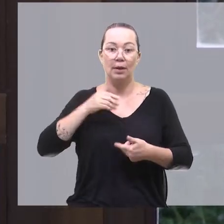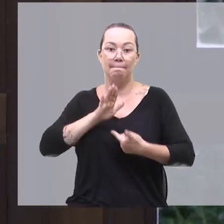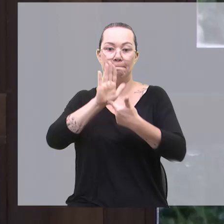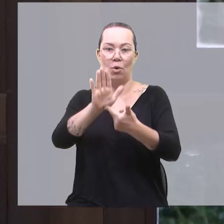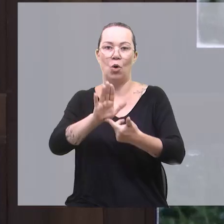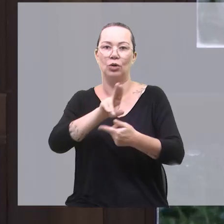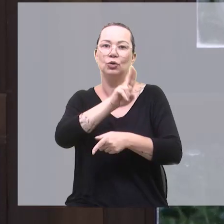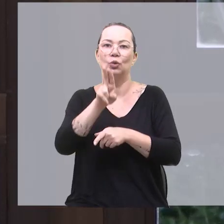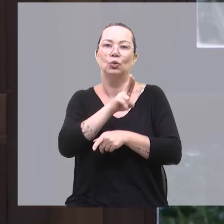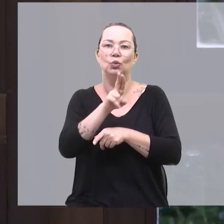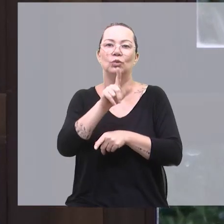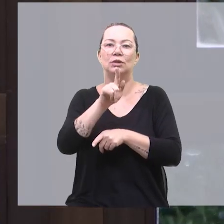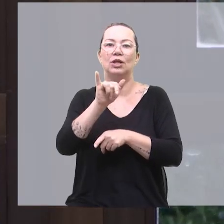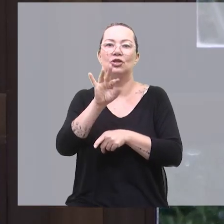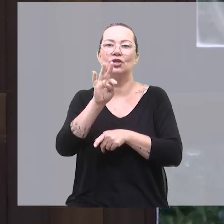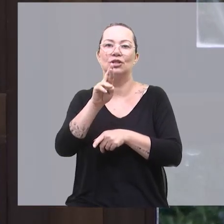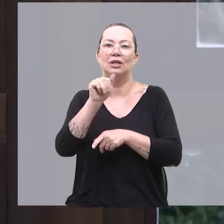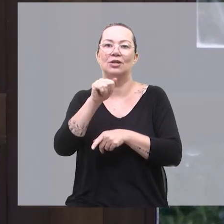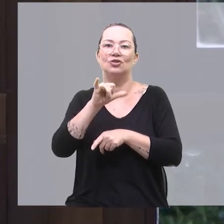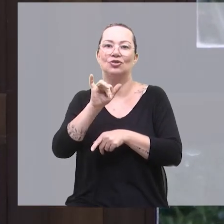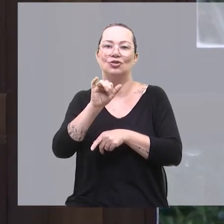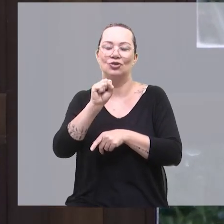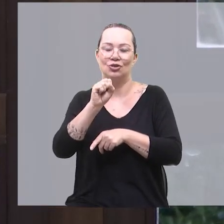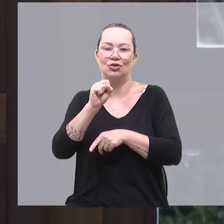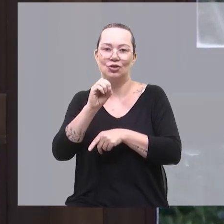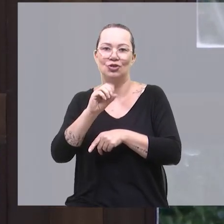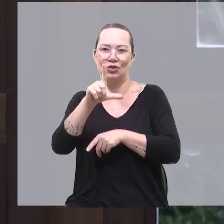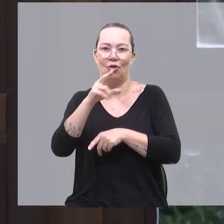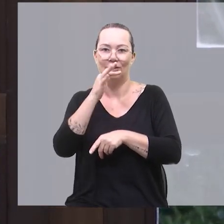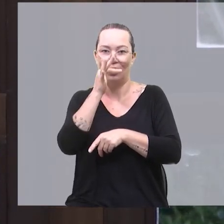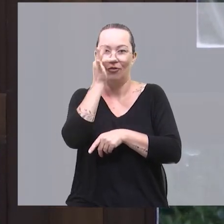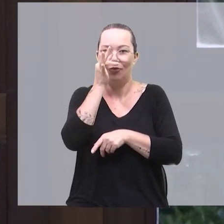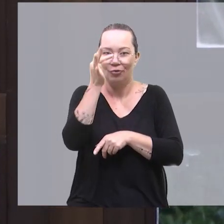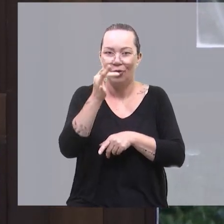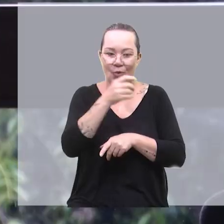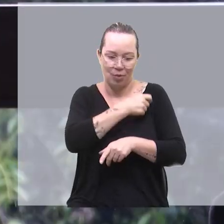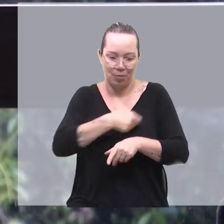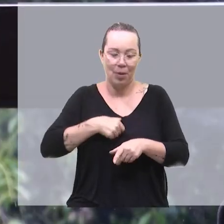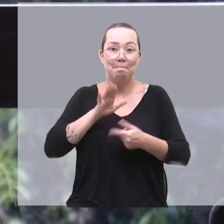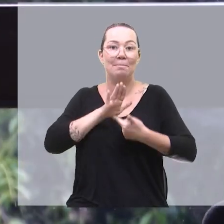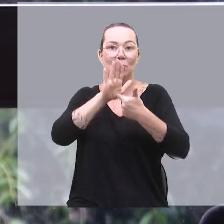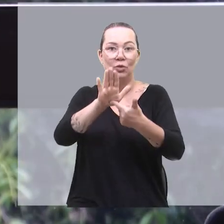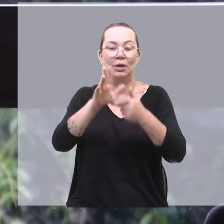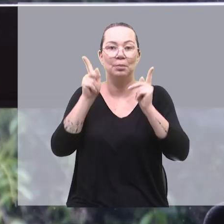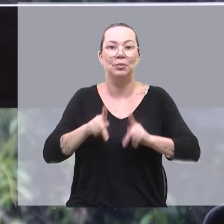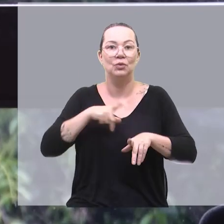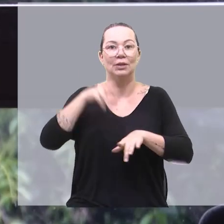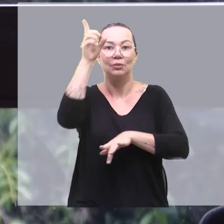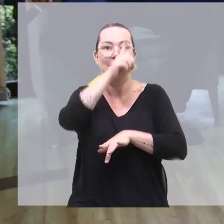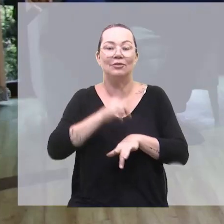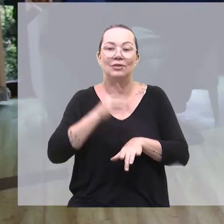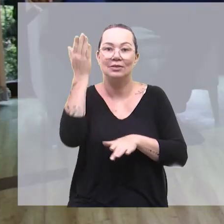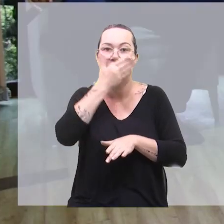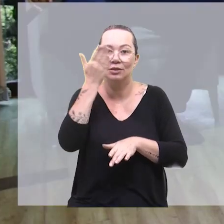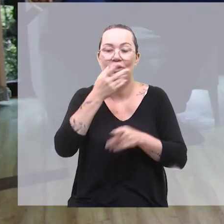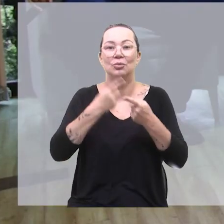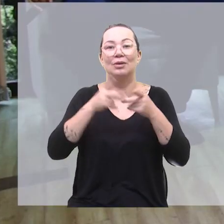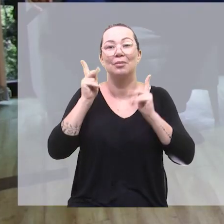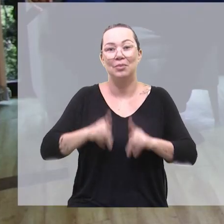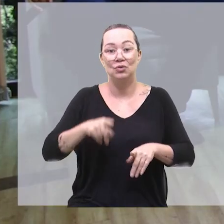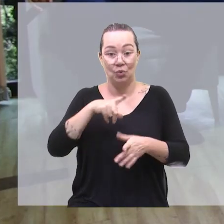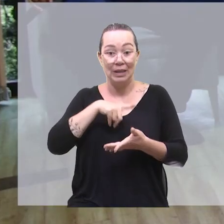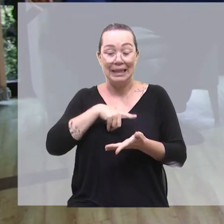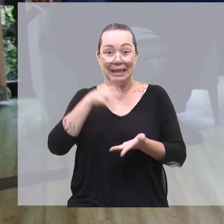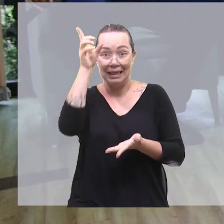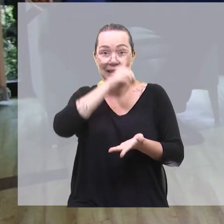É um cordão de girassol que identifica que as pessoas têm algum tipo de deficiência invisível. Porque isso, para quem sofre, né, seu José, esse